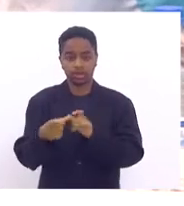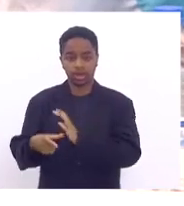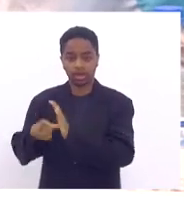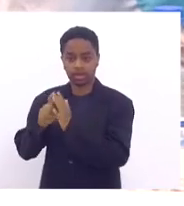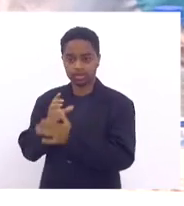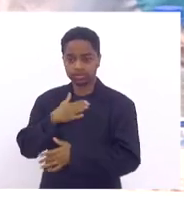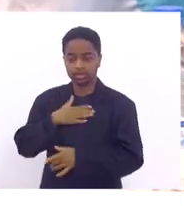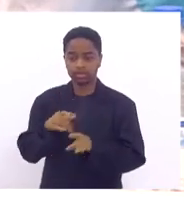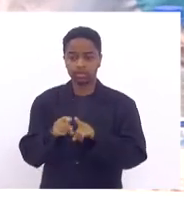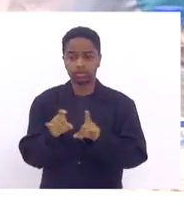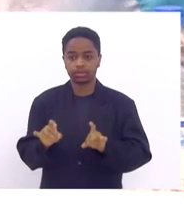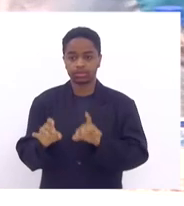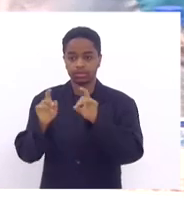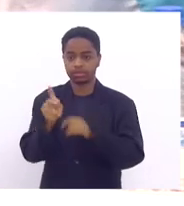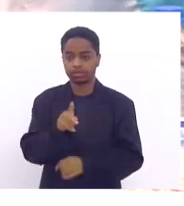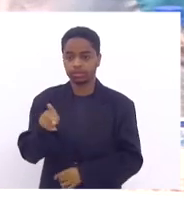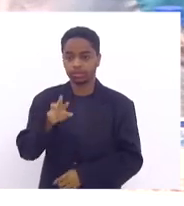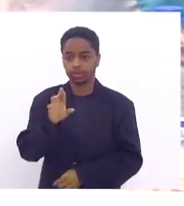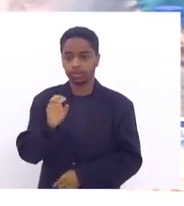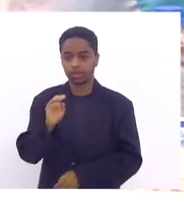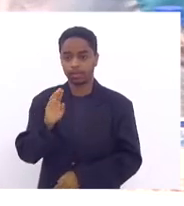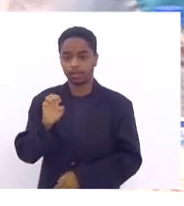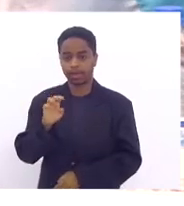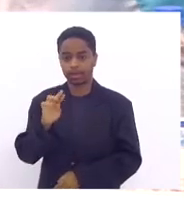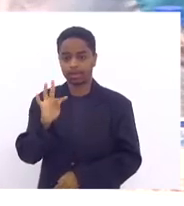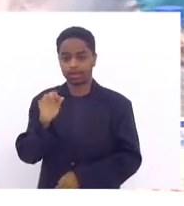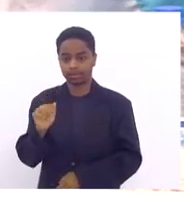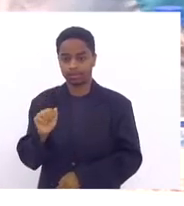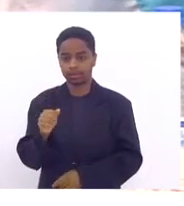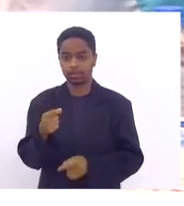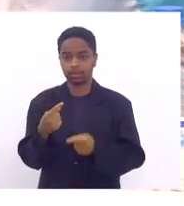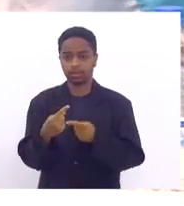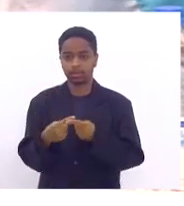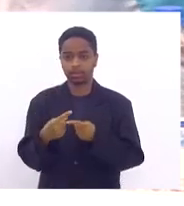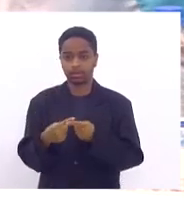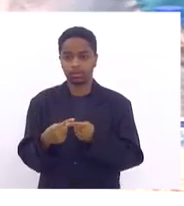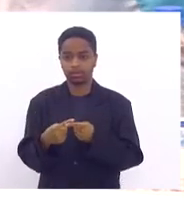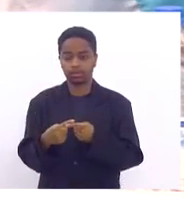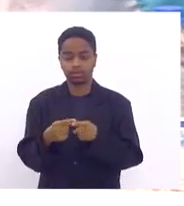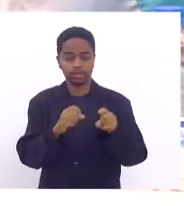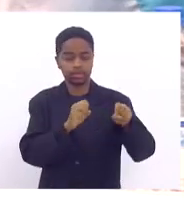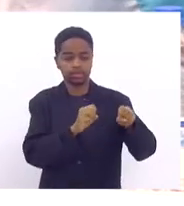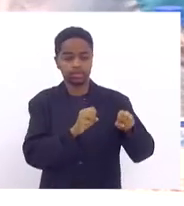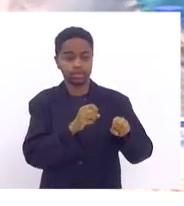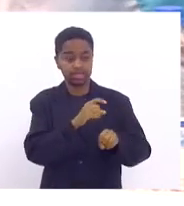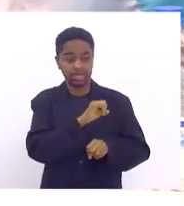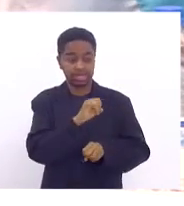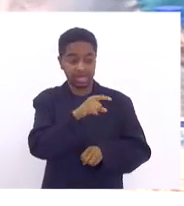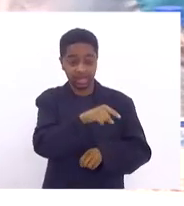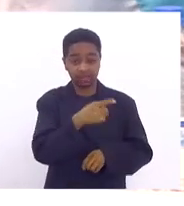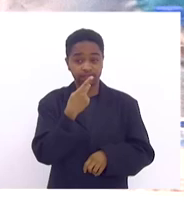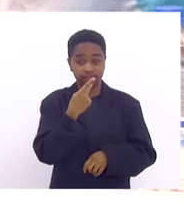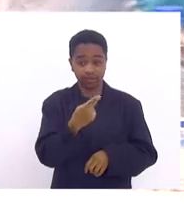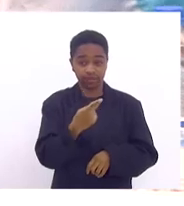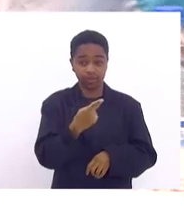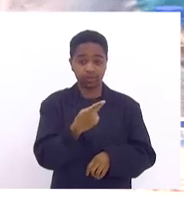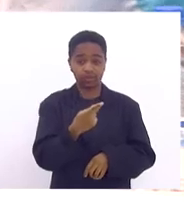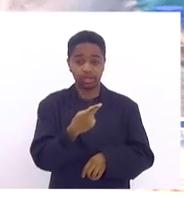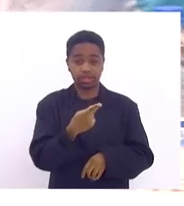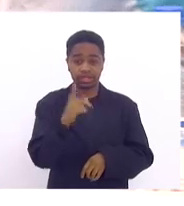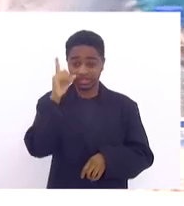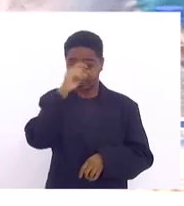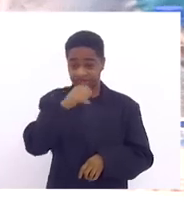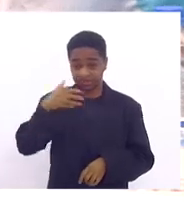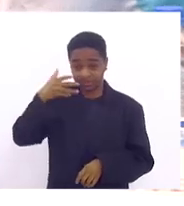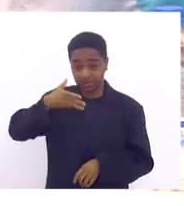em especial a a professora Roberta que enfim que se o professor João disse que foi que teria sido difícil